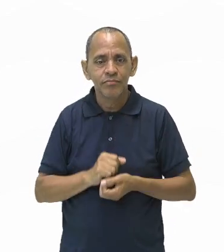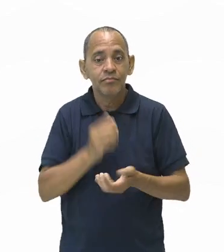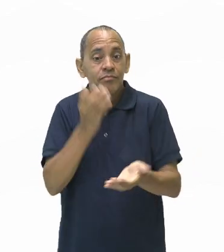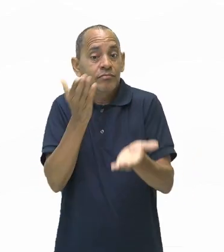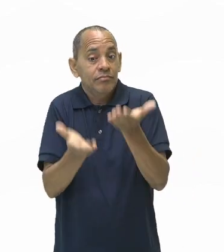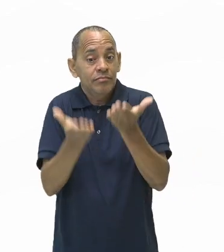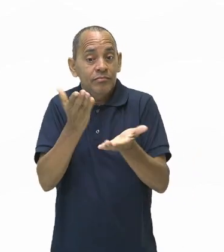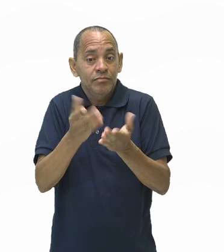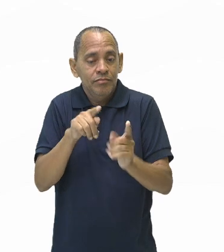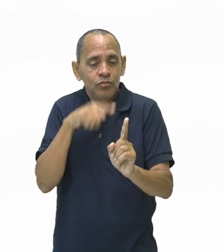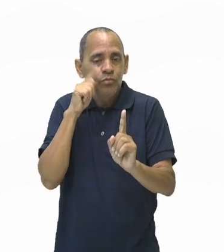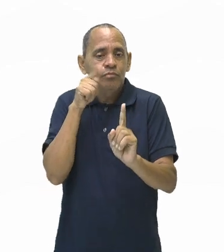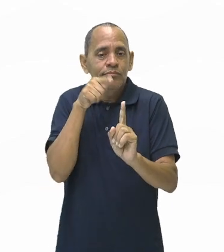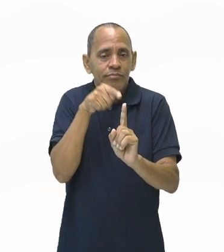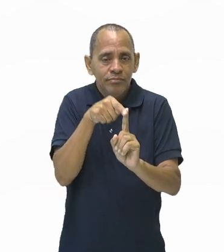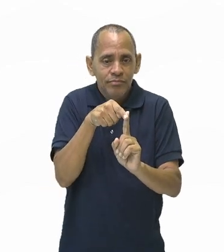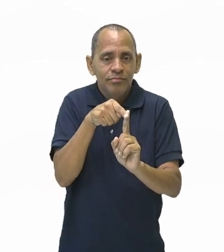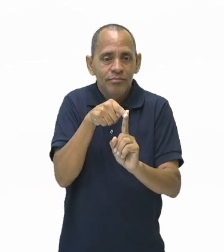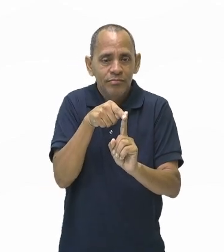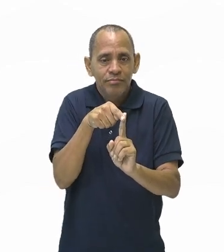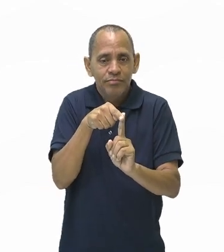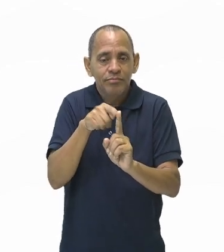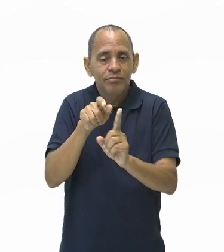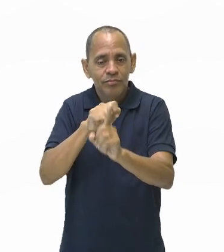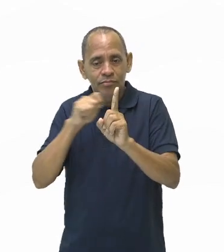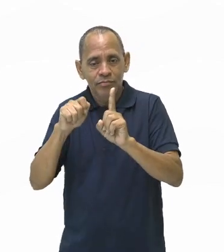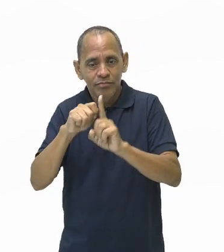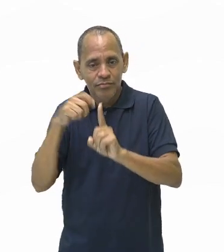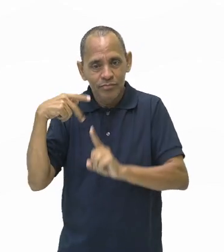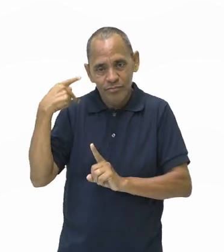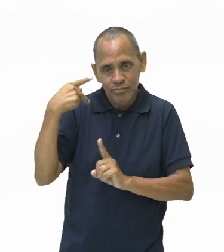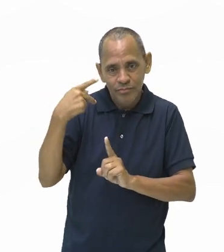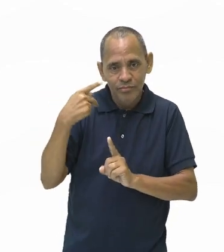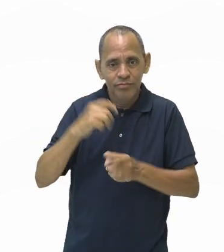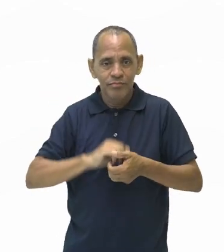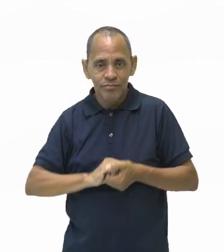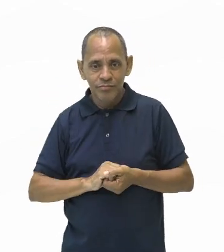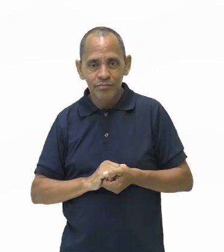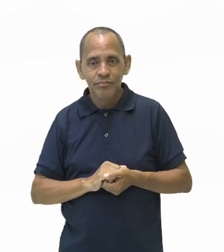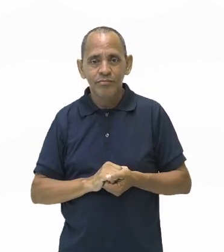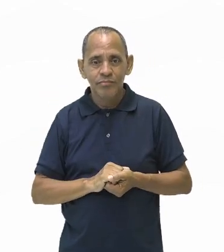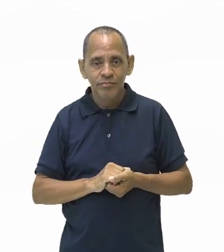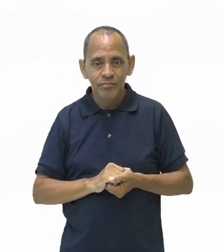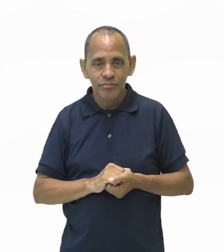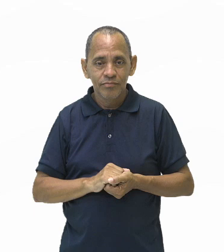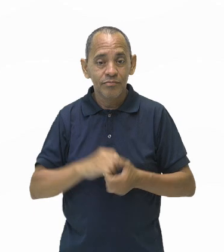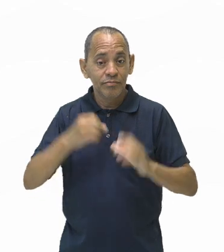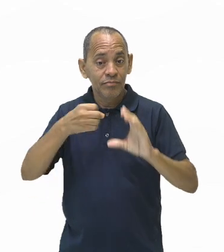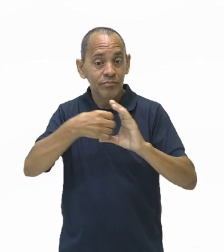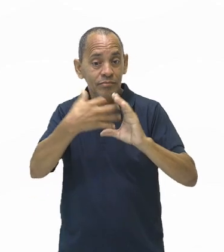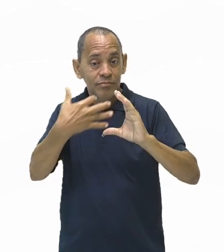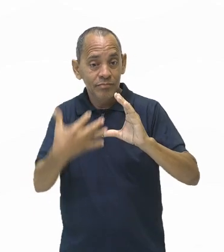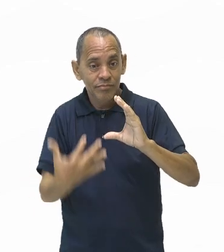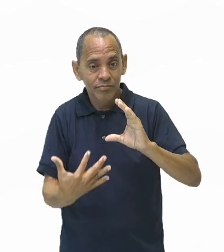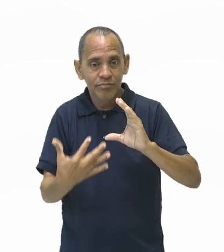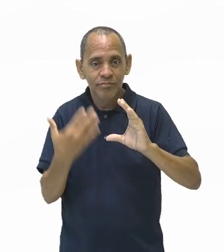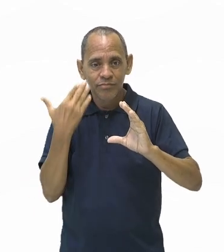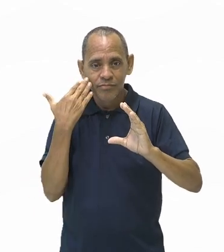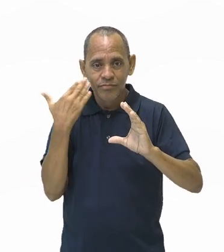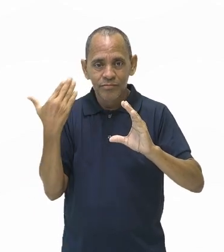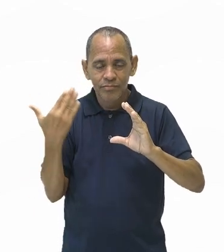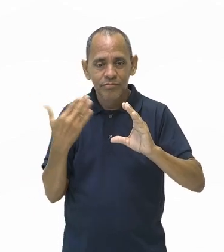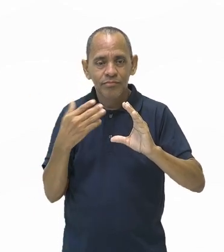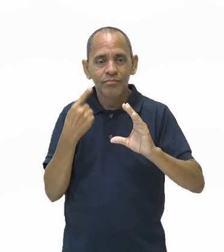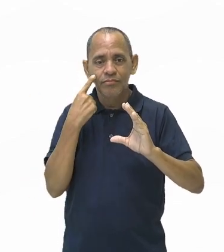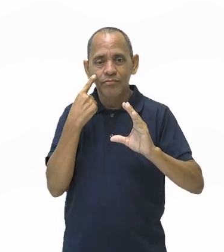e objetividade sociopolítico. Tá bom? Vamos para nossas características.